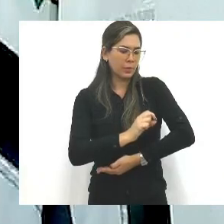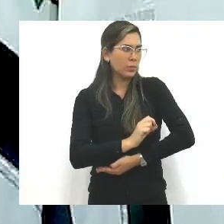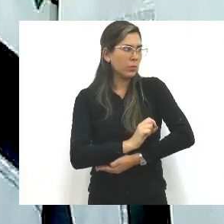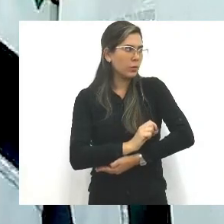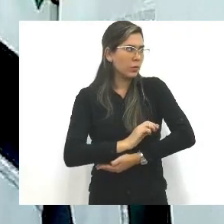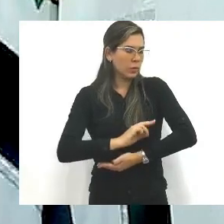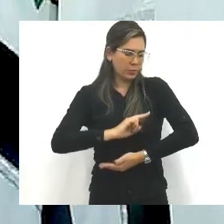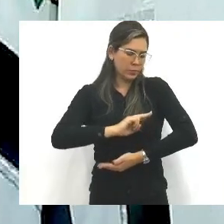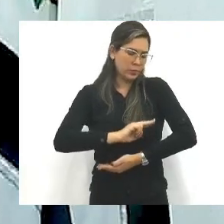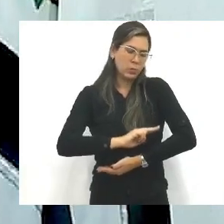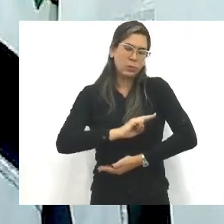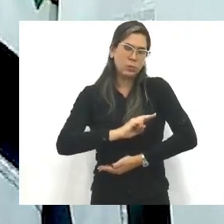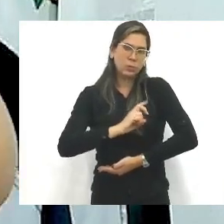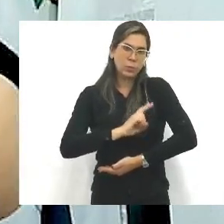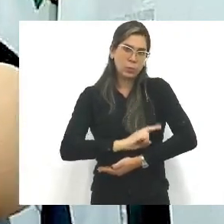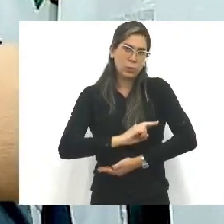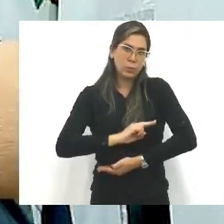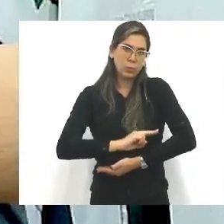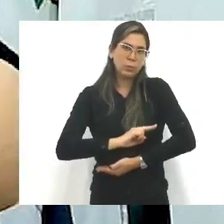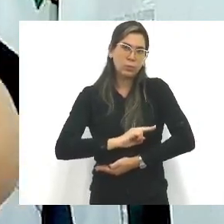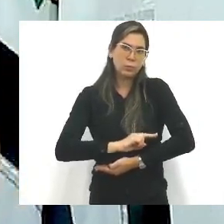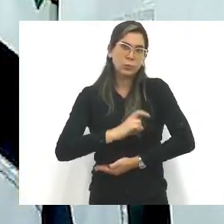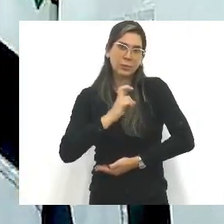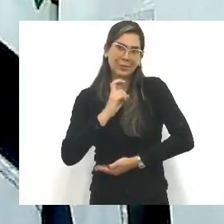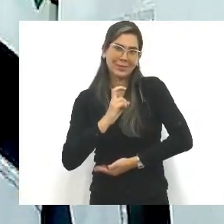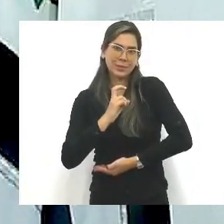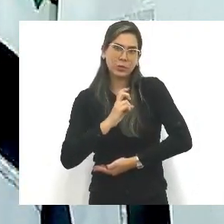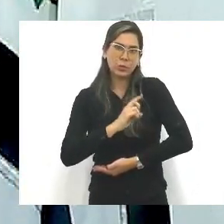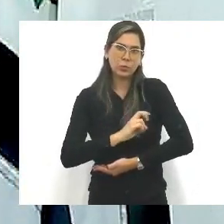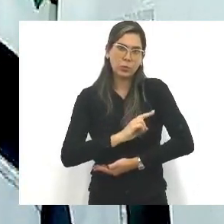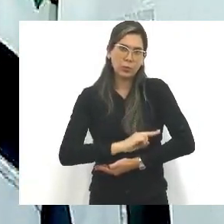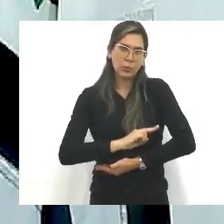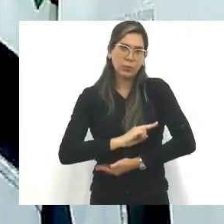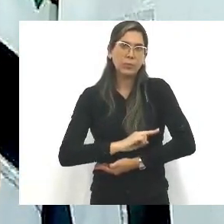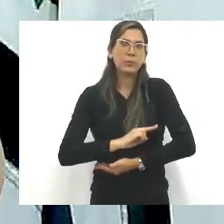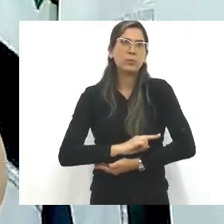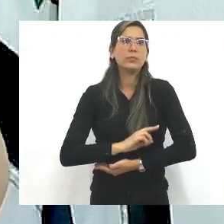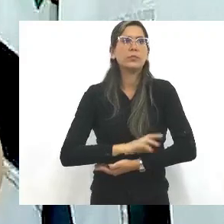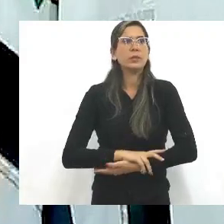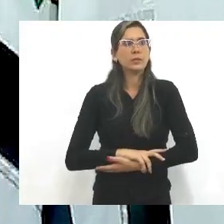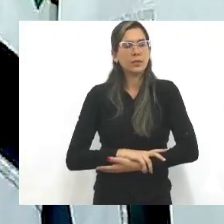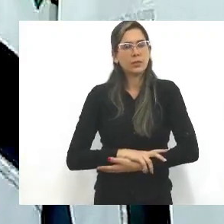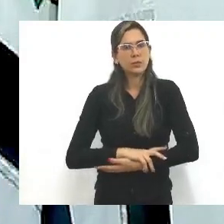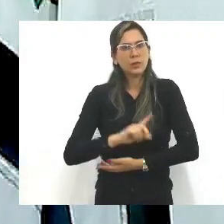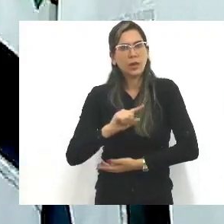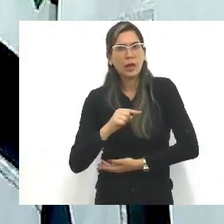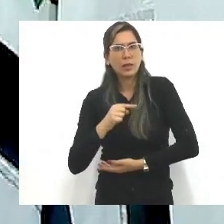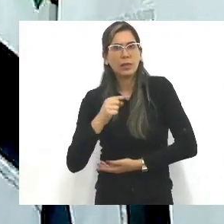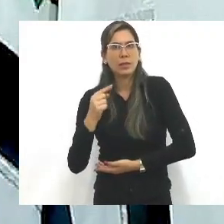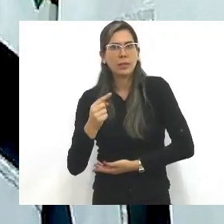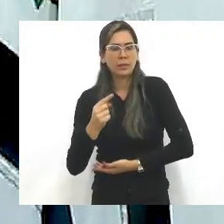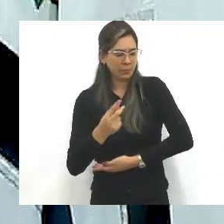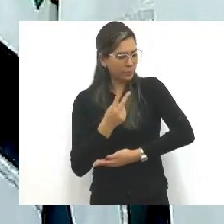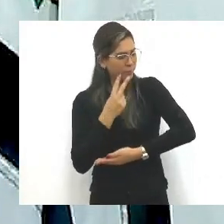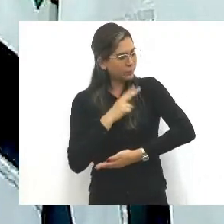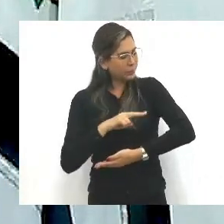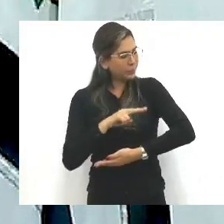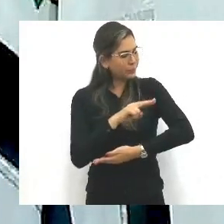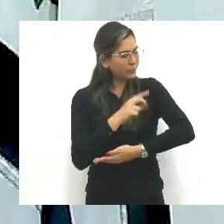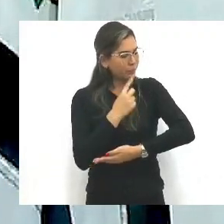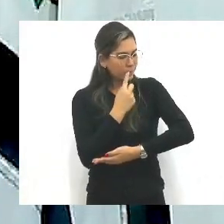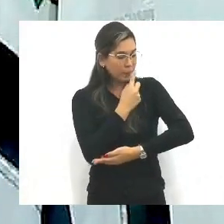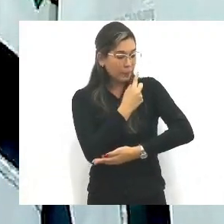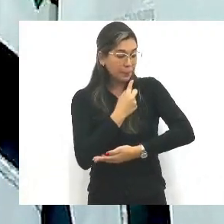5 massagens. Essa técnica é super eficiente. Fez 5 massagens, dá uma verificada aqui nos lábios,